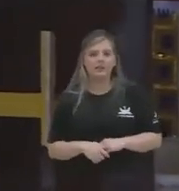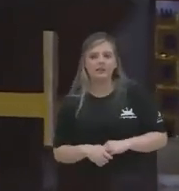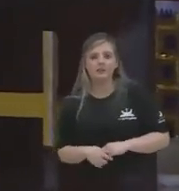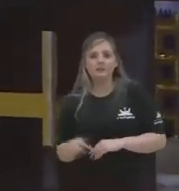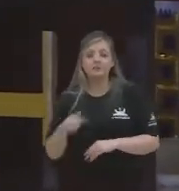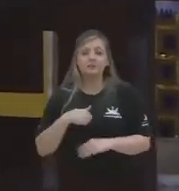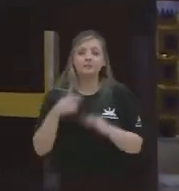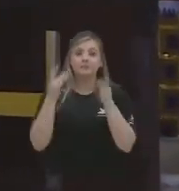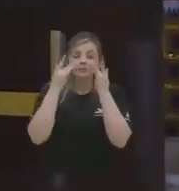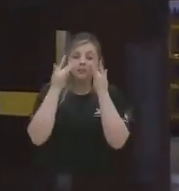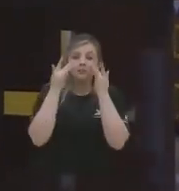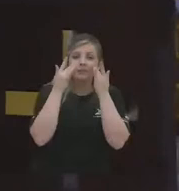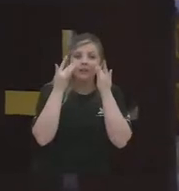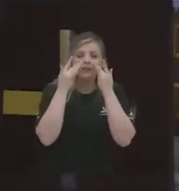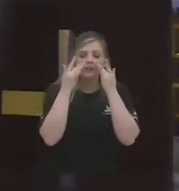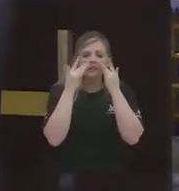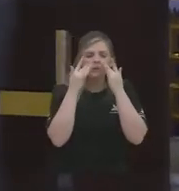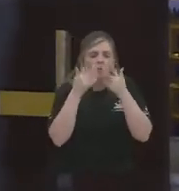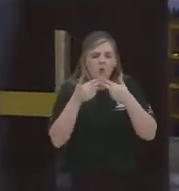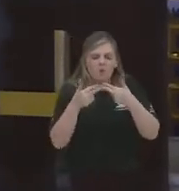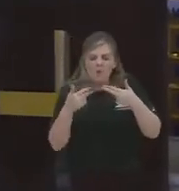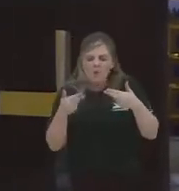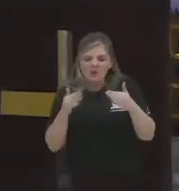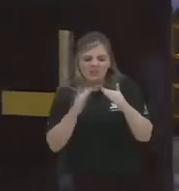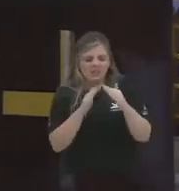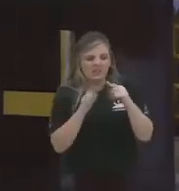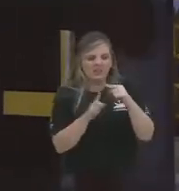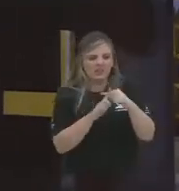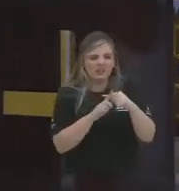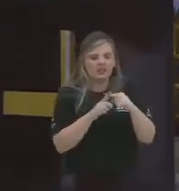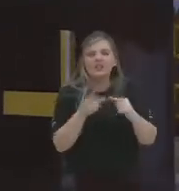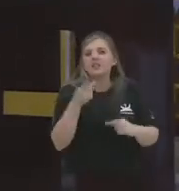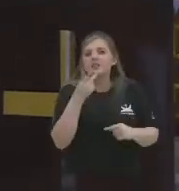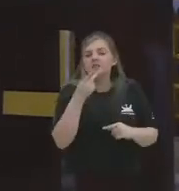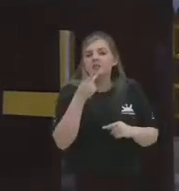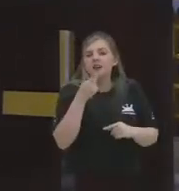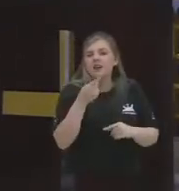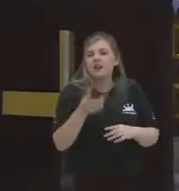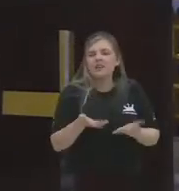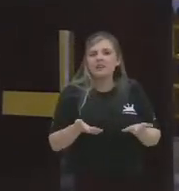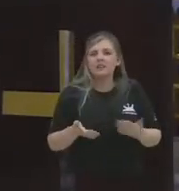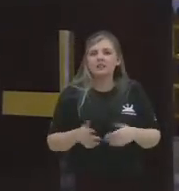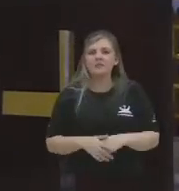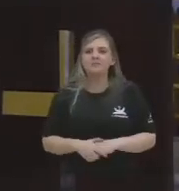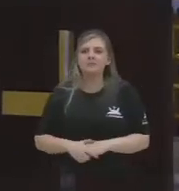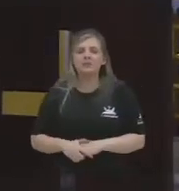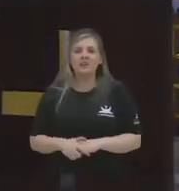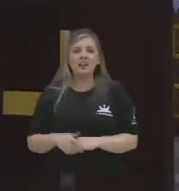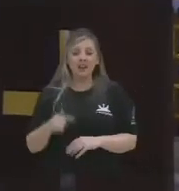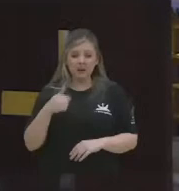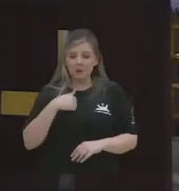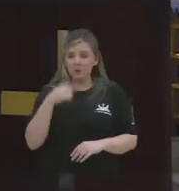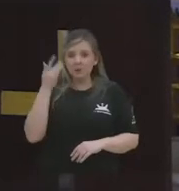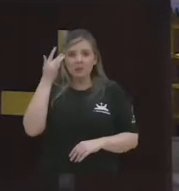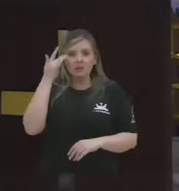diz mesmo na igreja, sem levar em conta todos esses aspectos, eu não sei o quanto